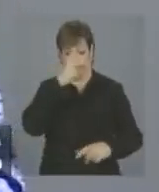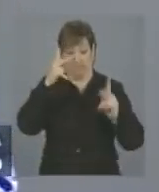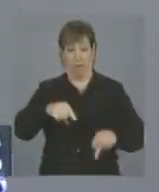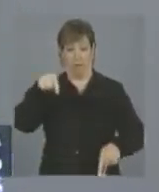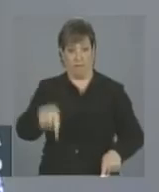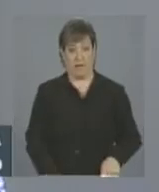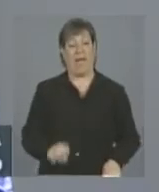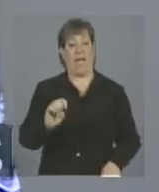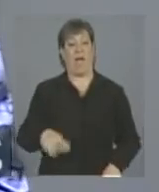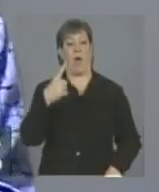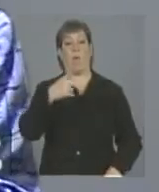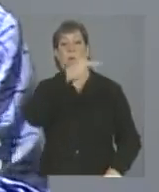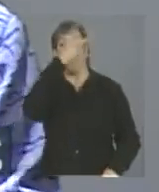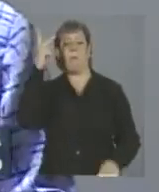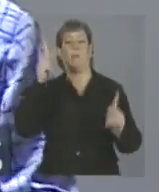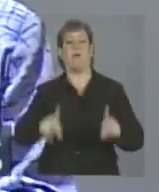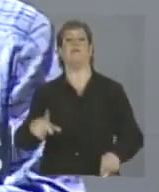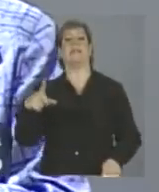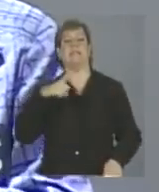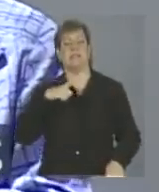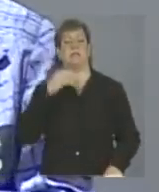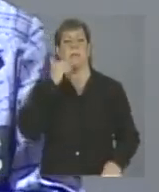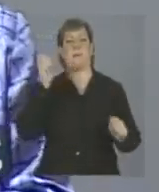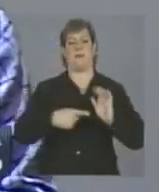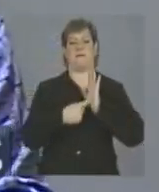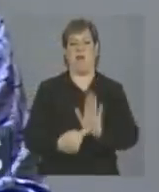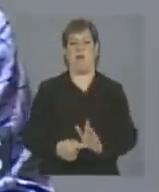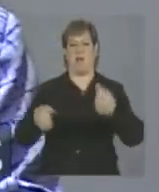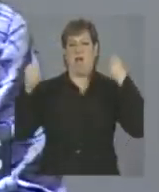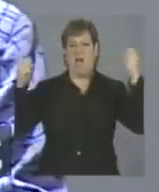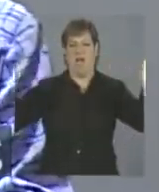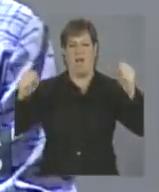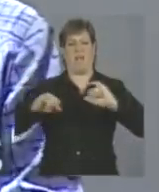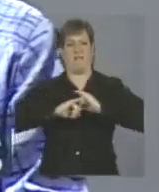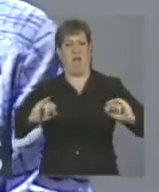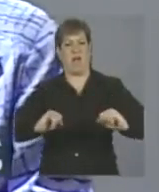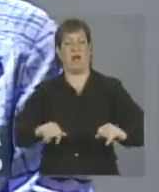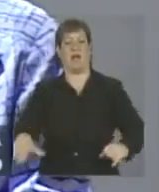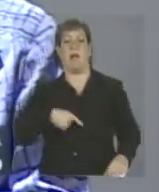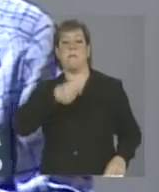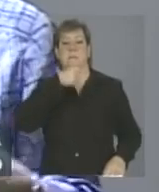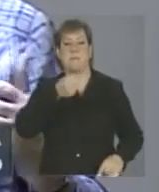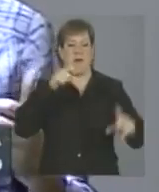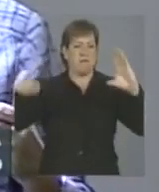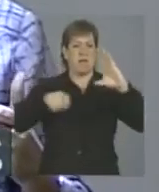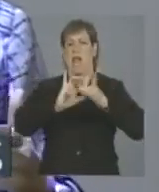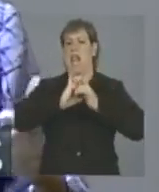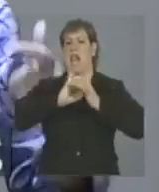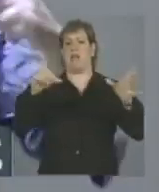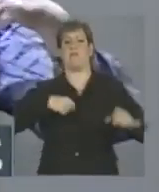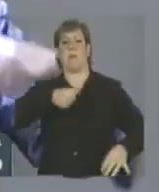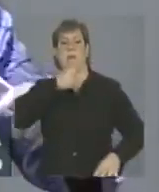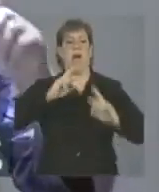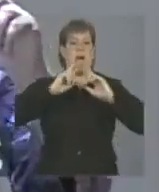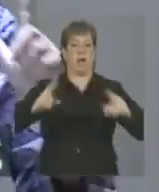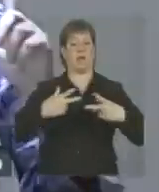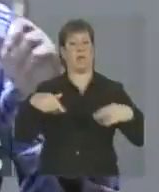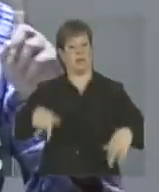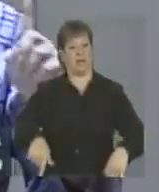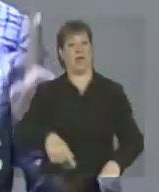povo que tem espaço de manifestação, a nossa imprensa tem liberdade, e nós